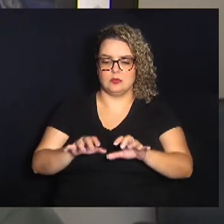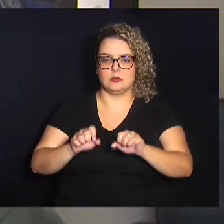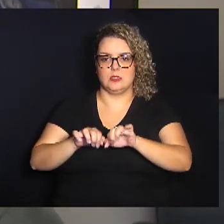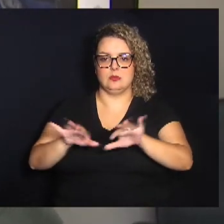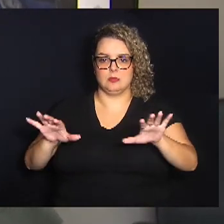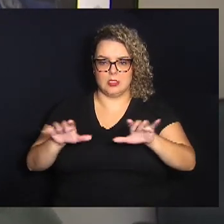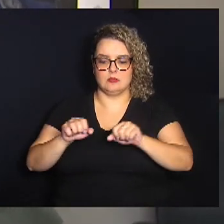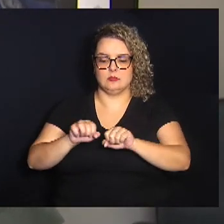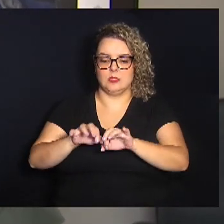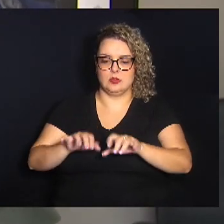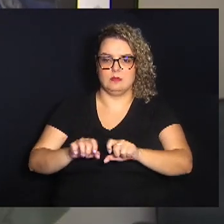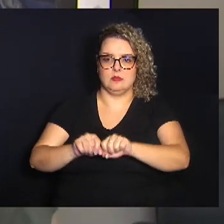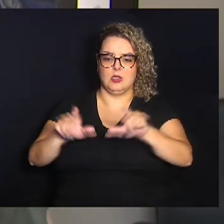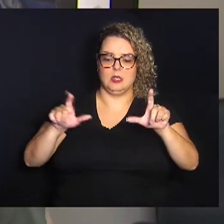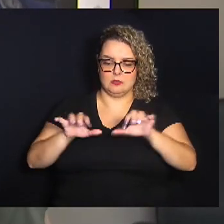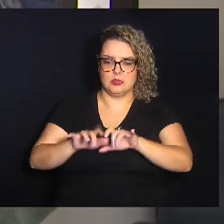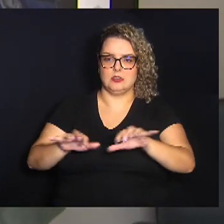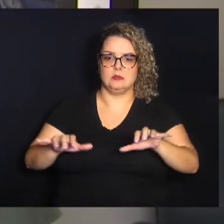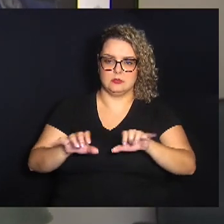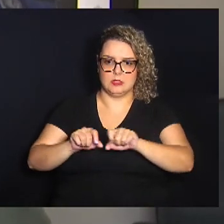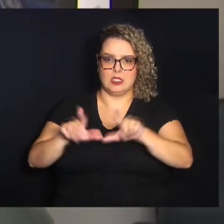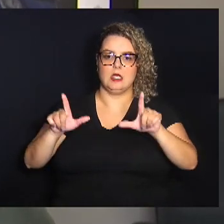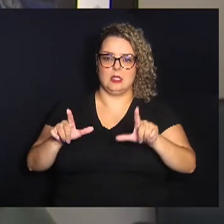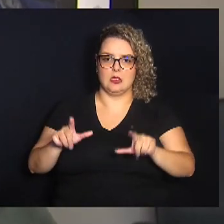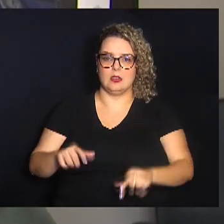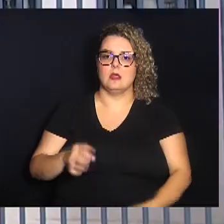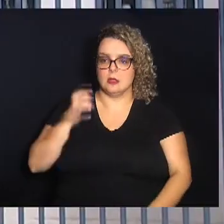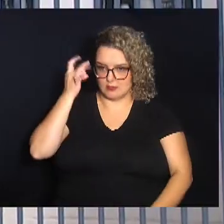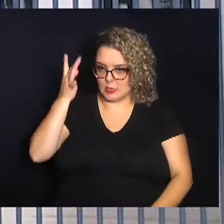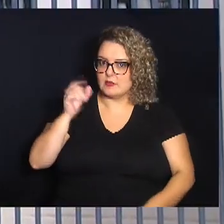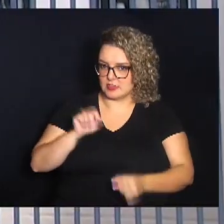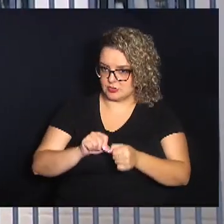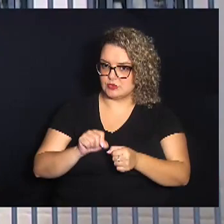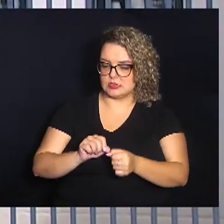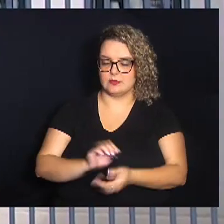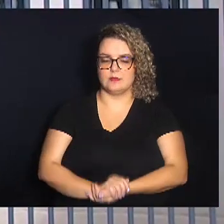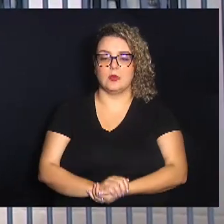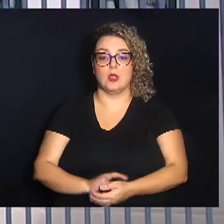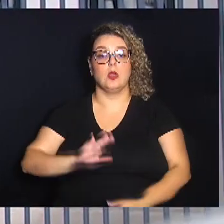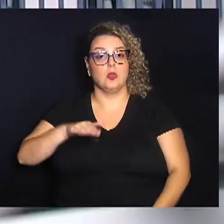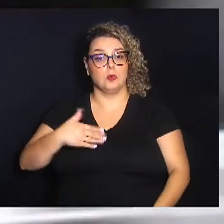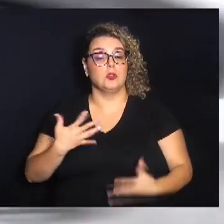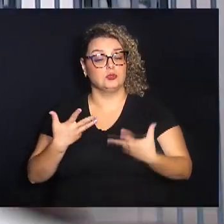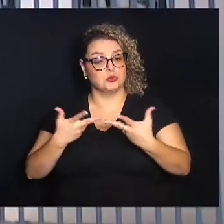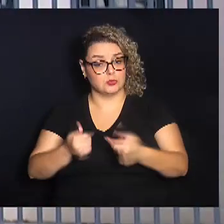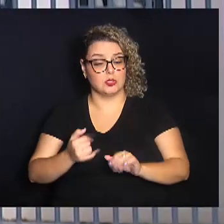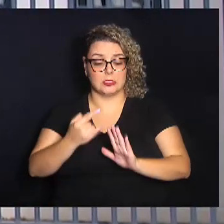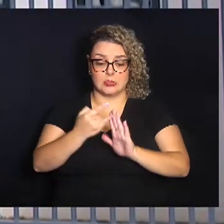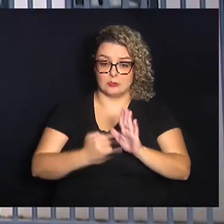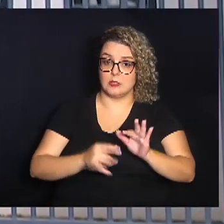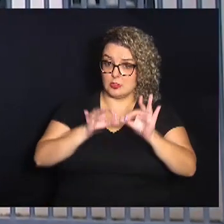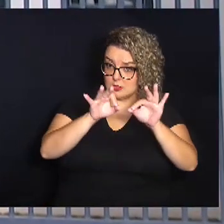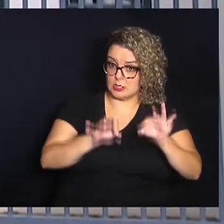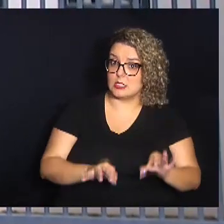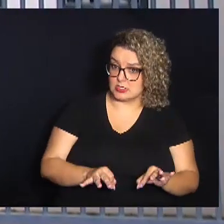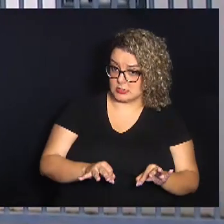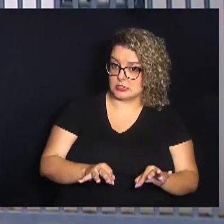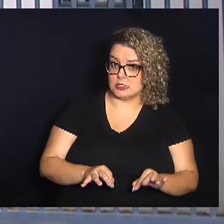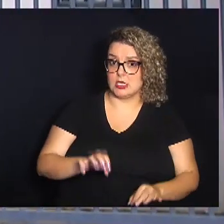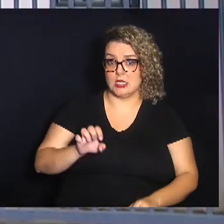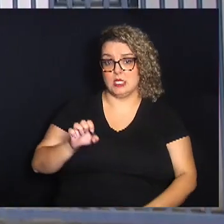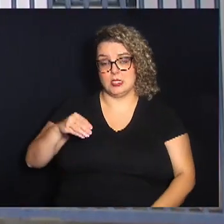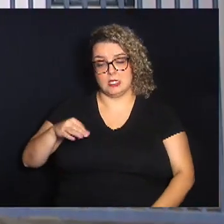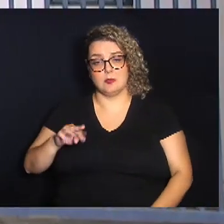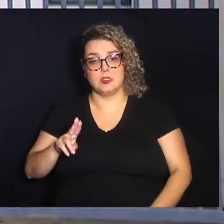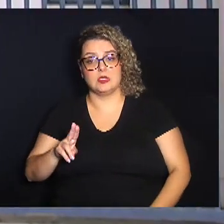já vai abrindo os próximos passos, é bem fácil de fazer. Quando toda a documentação estiver correta, a